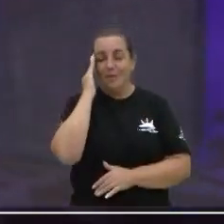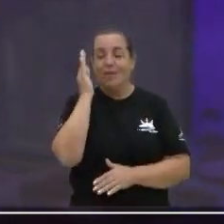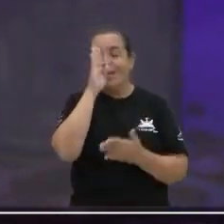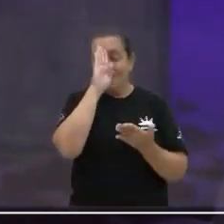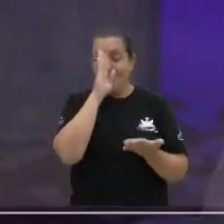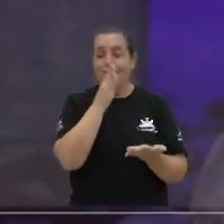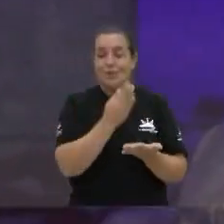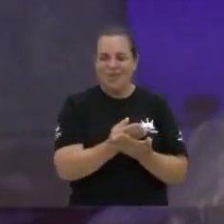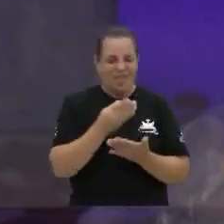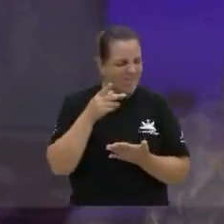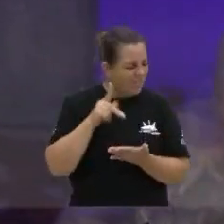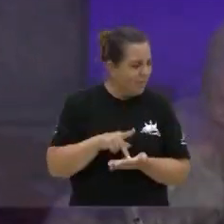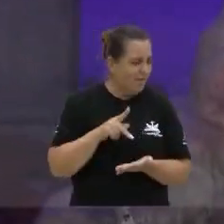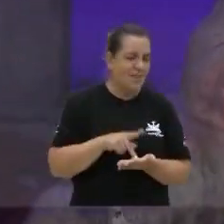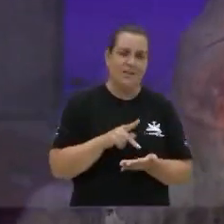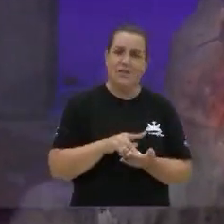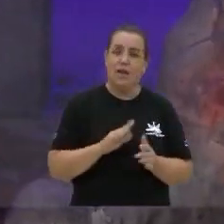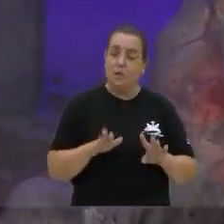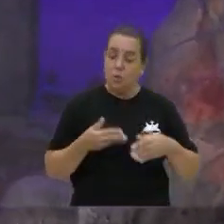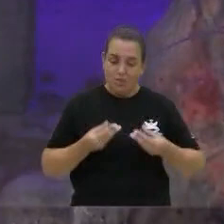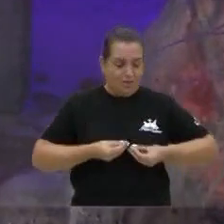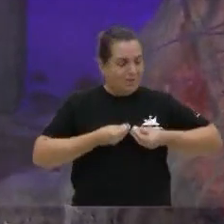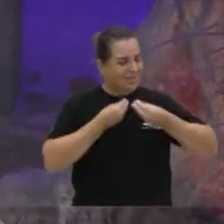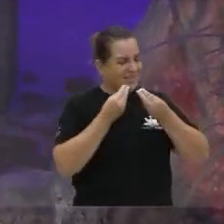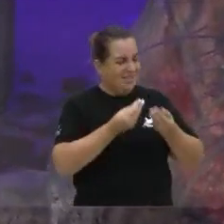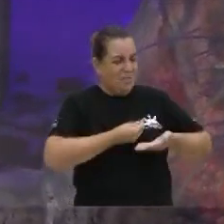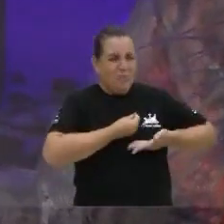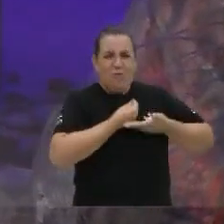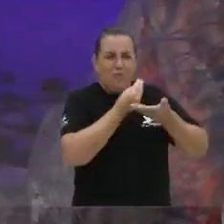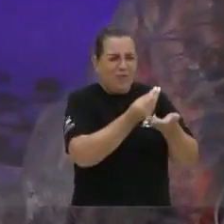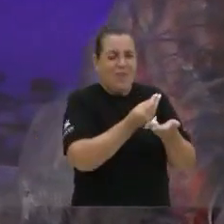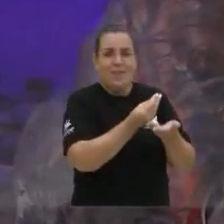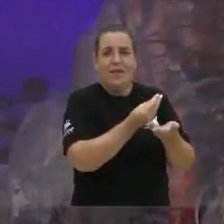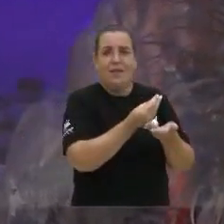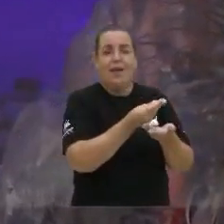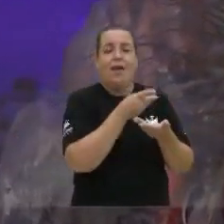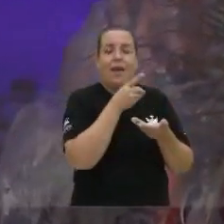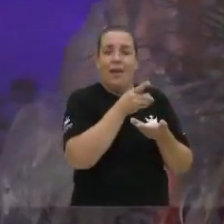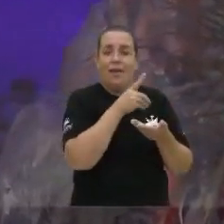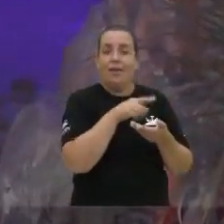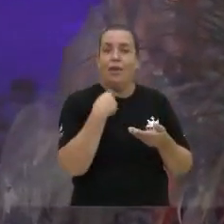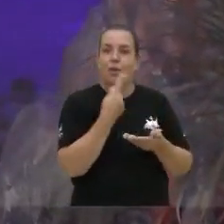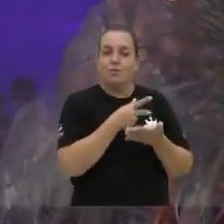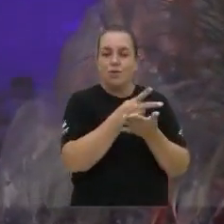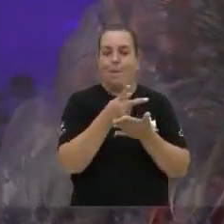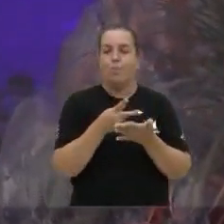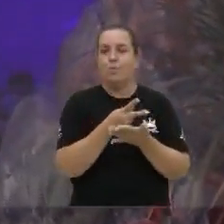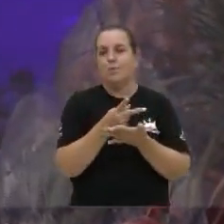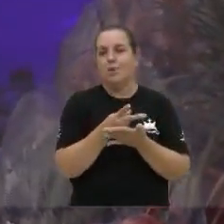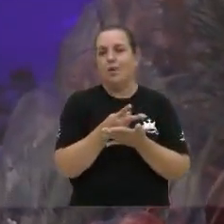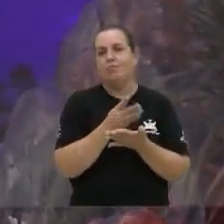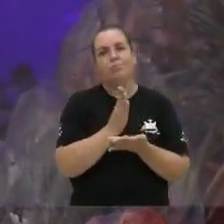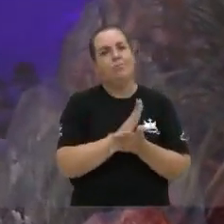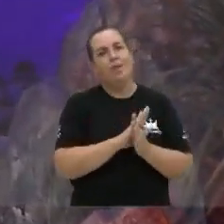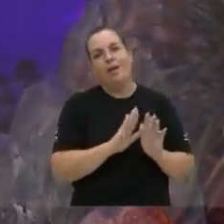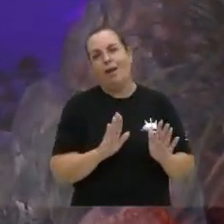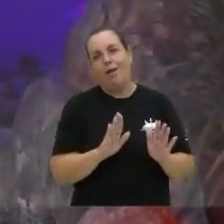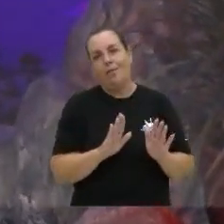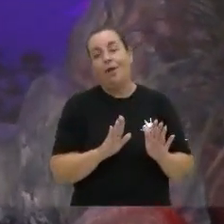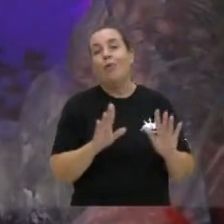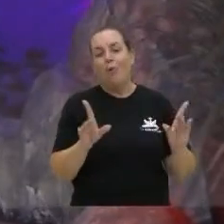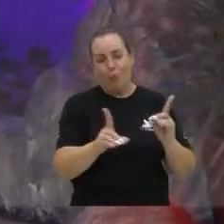entramos, entregamos a nossa vida a Ele, é que a nossa busca tem um